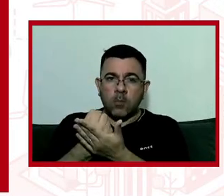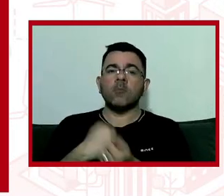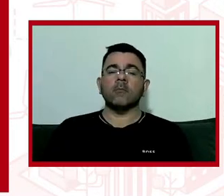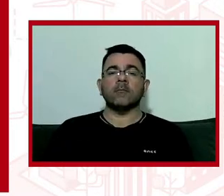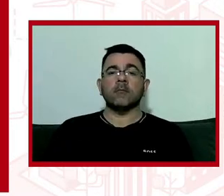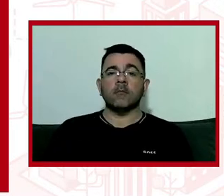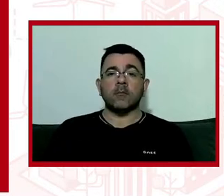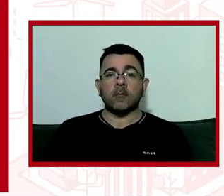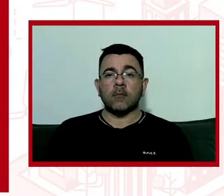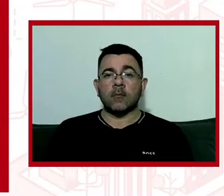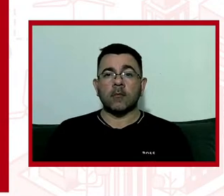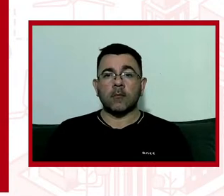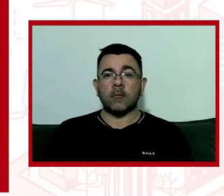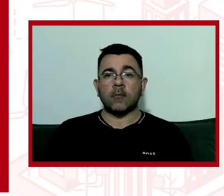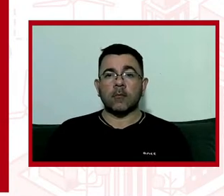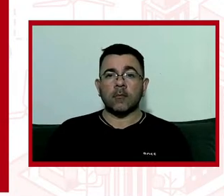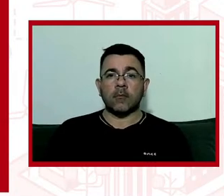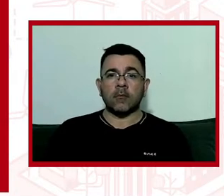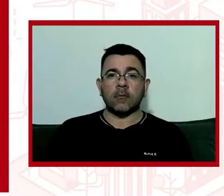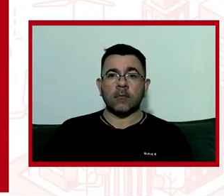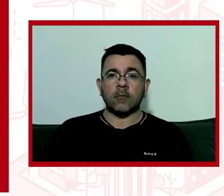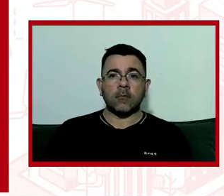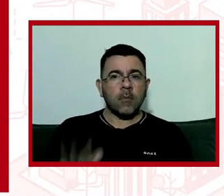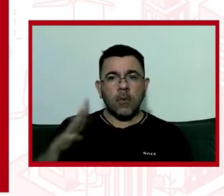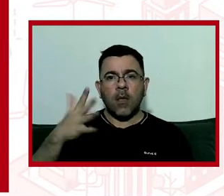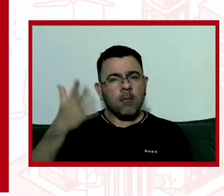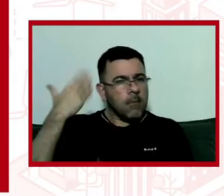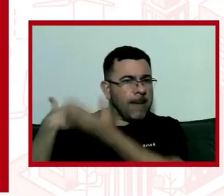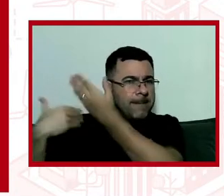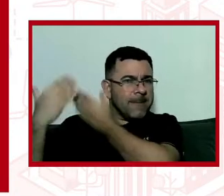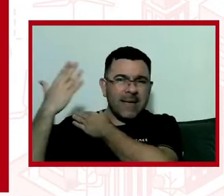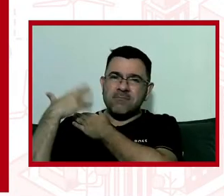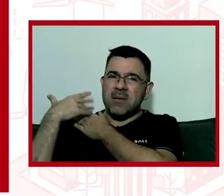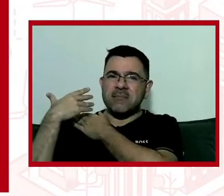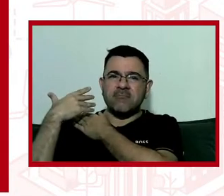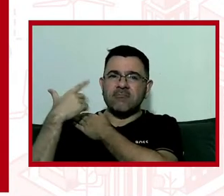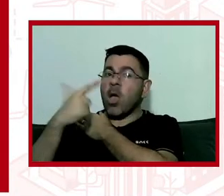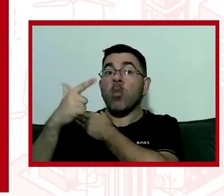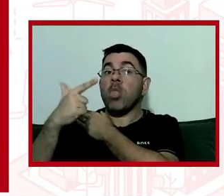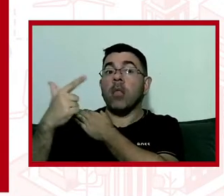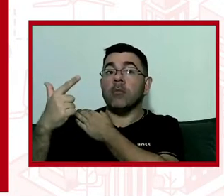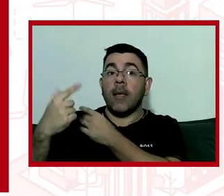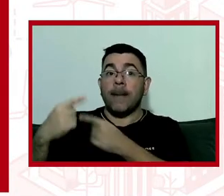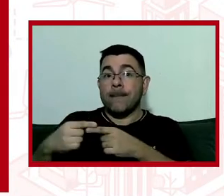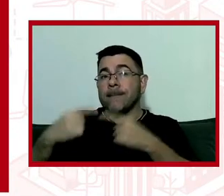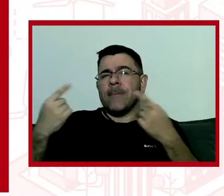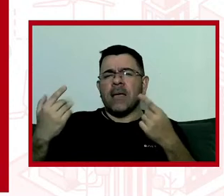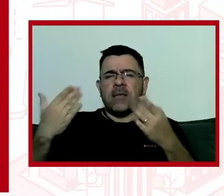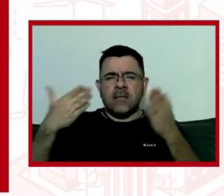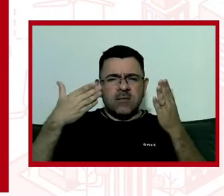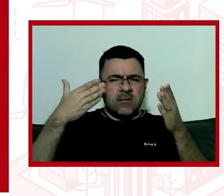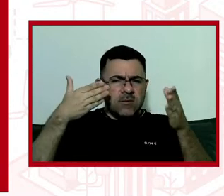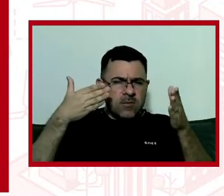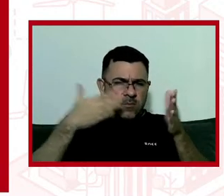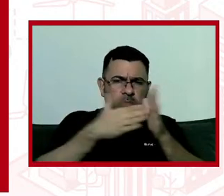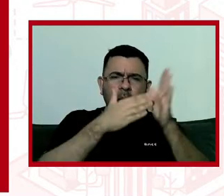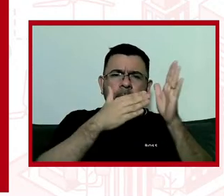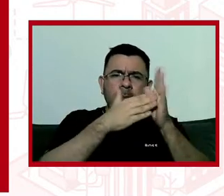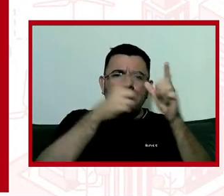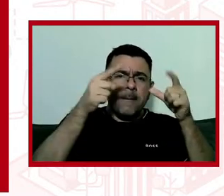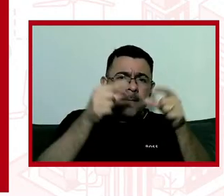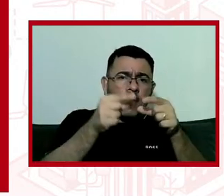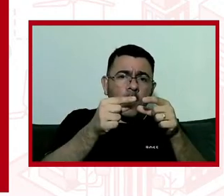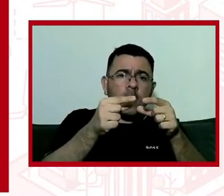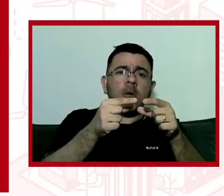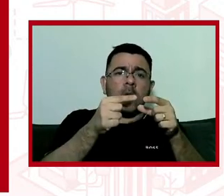então há pouco tempo atrás não era possível fazer isso hoje pouquíssimas cidades do Brasil fazem isso e a gente tá fazendo